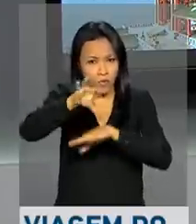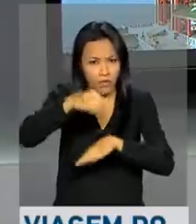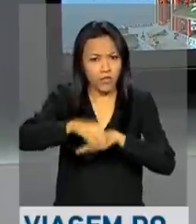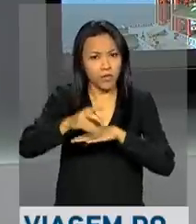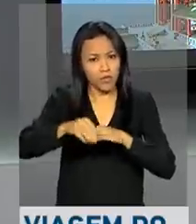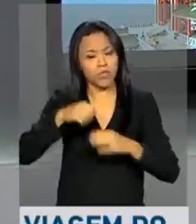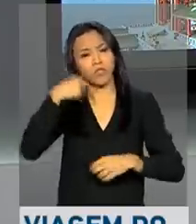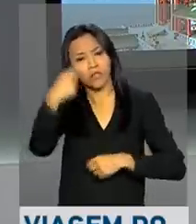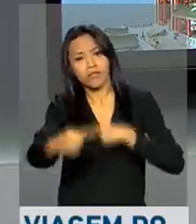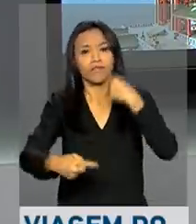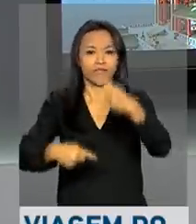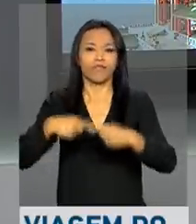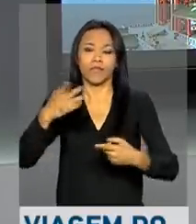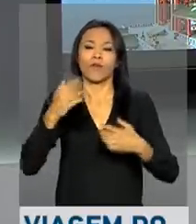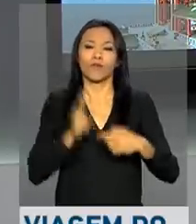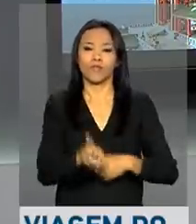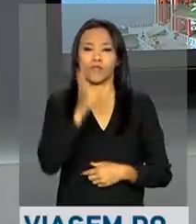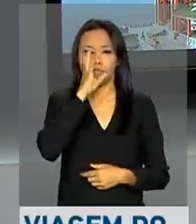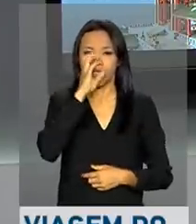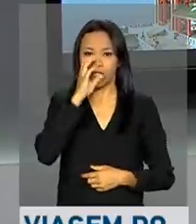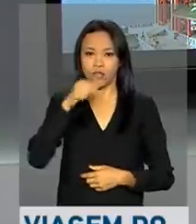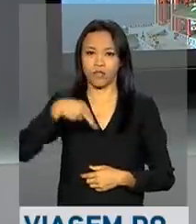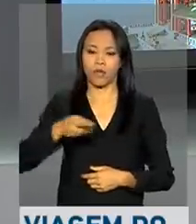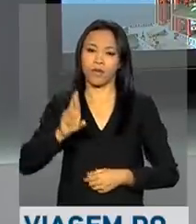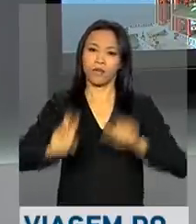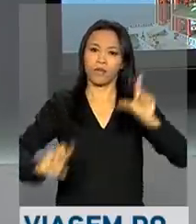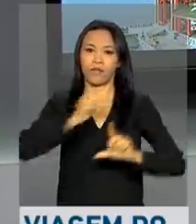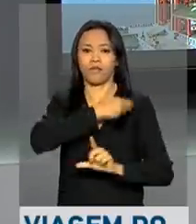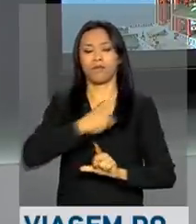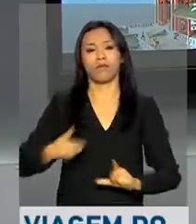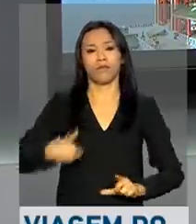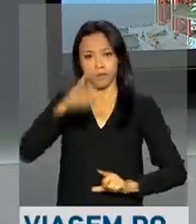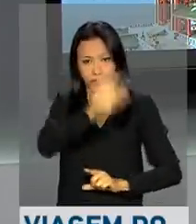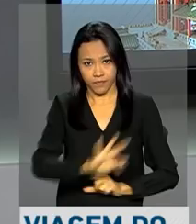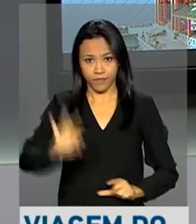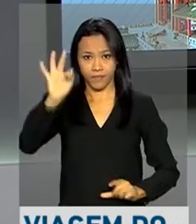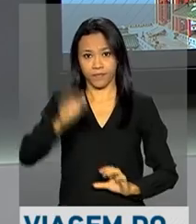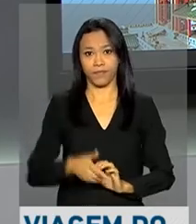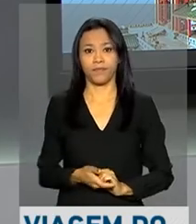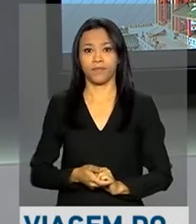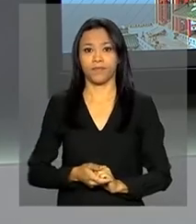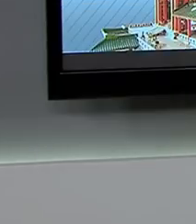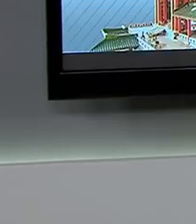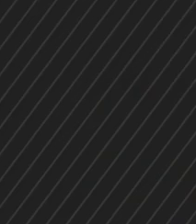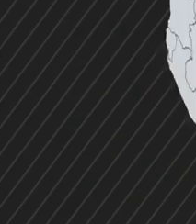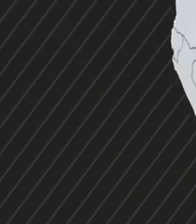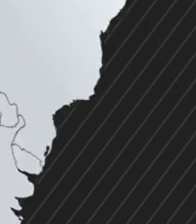boletins de hora em hora. Continue com a gente na NBR, a TV do Governo Federal.